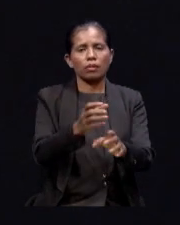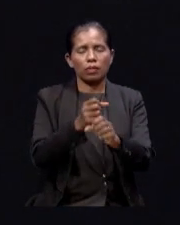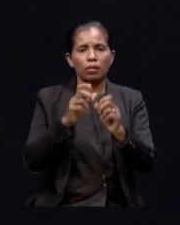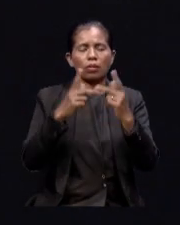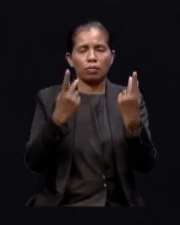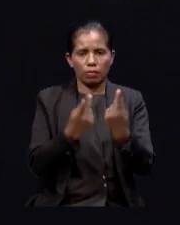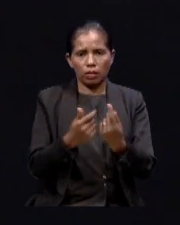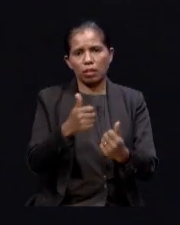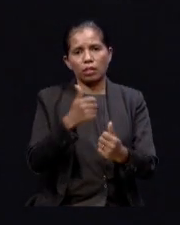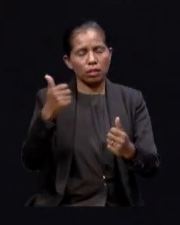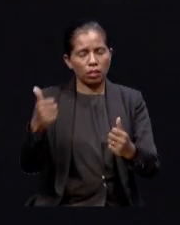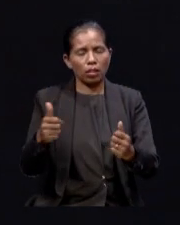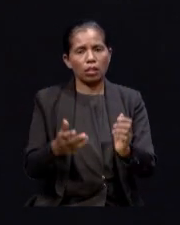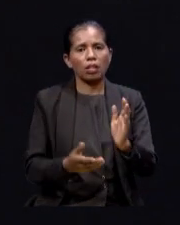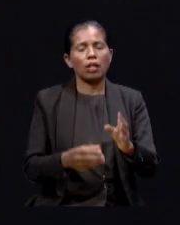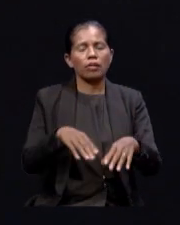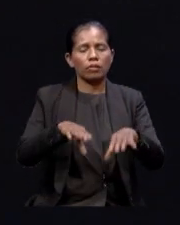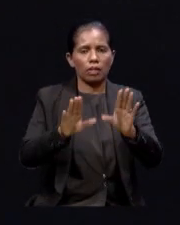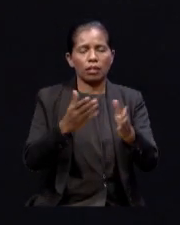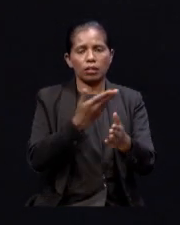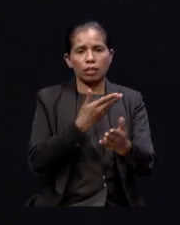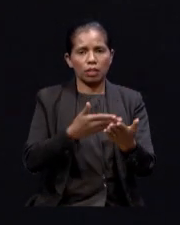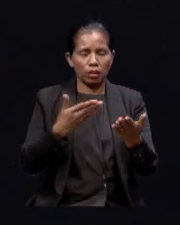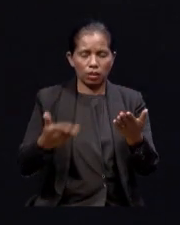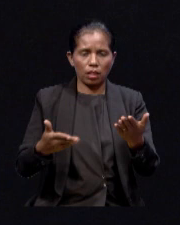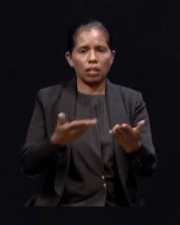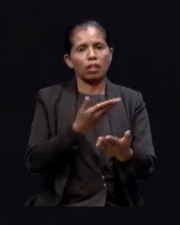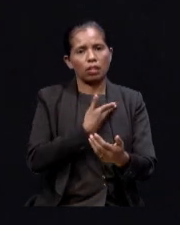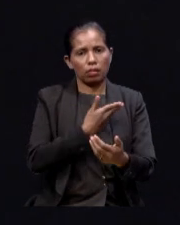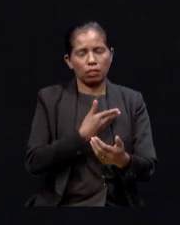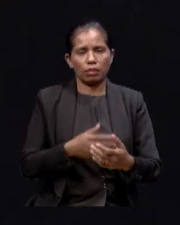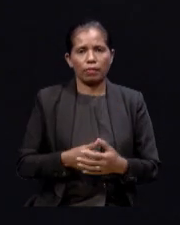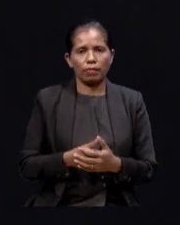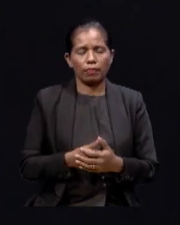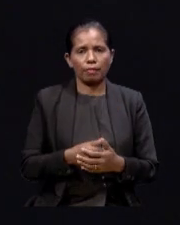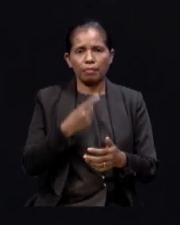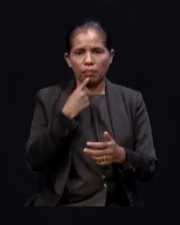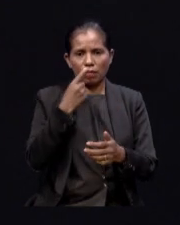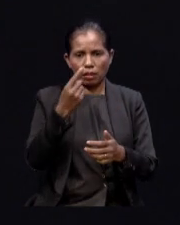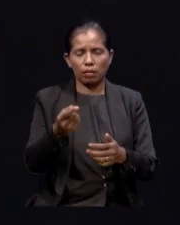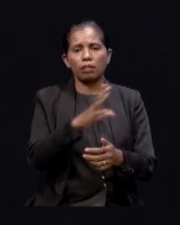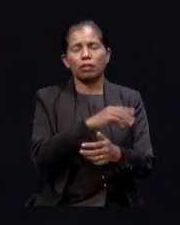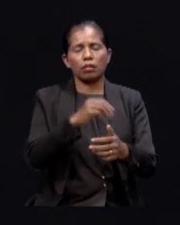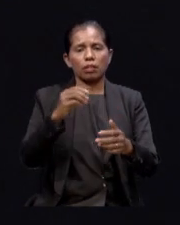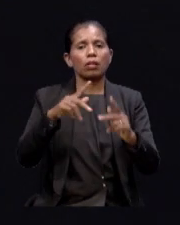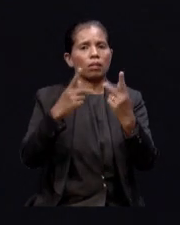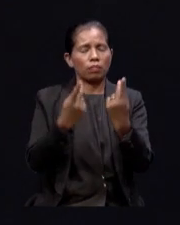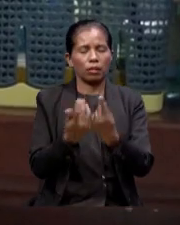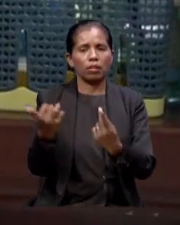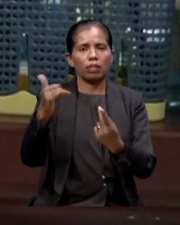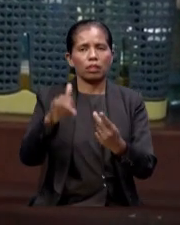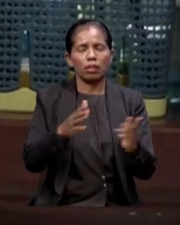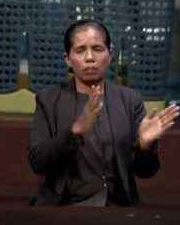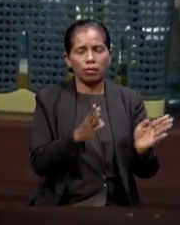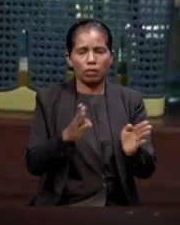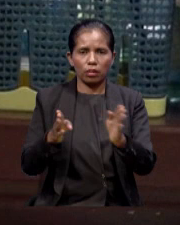balun komete irregularidade basasaun folin nebe lazustum. Ernesto Monteiro Hatutan, companhia Hirakne, se